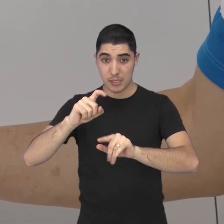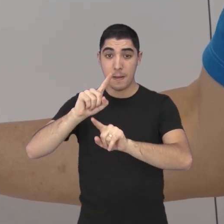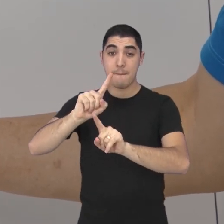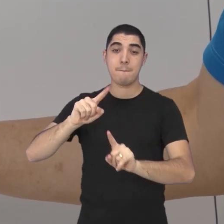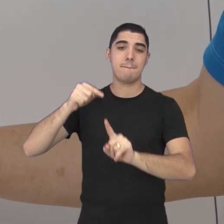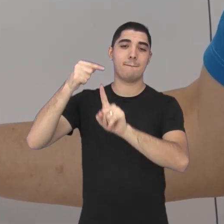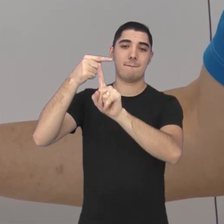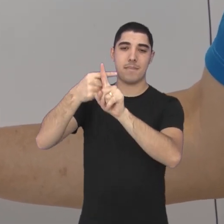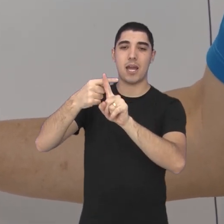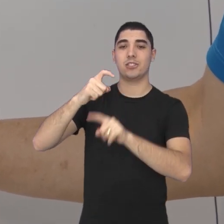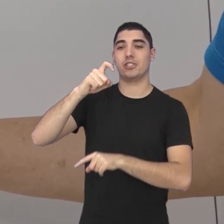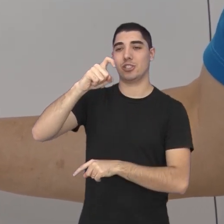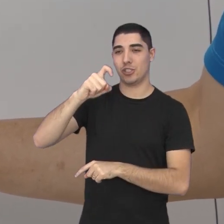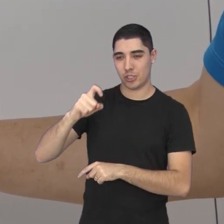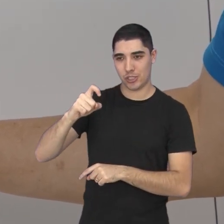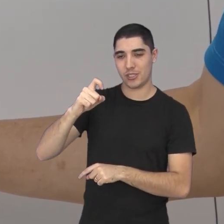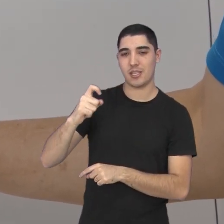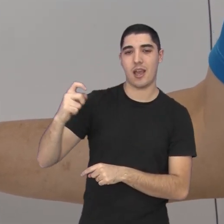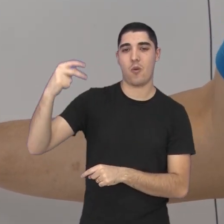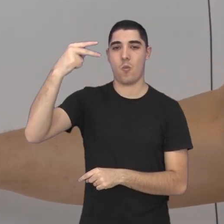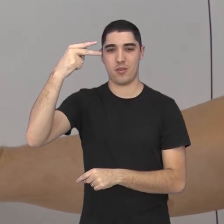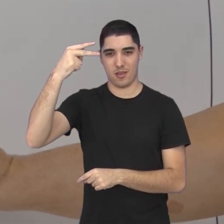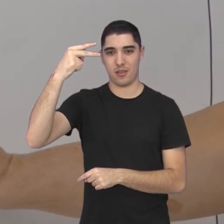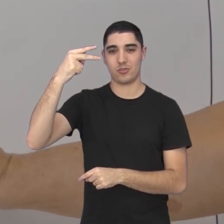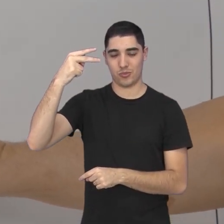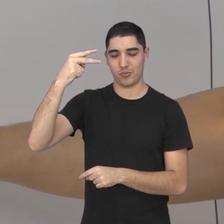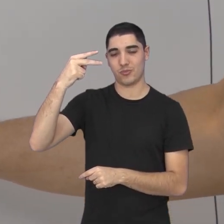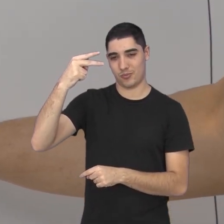x ao quadrado,